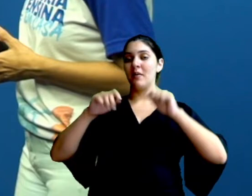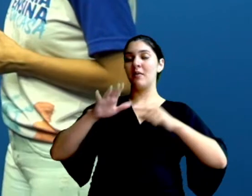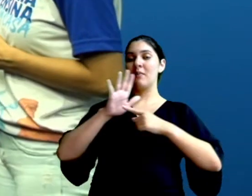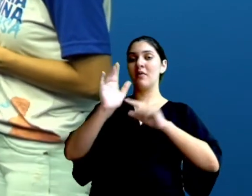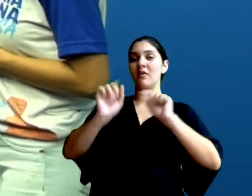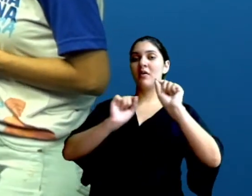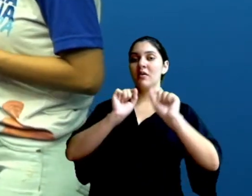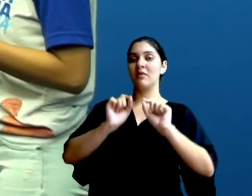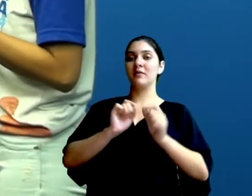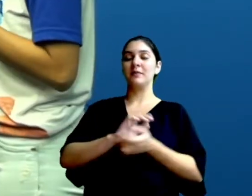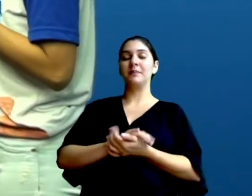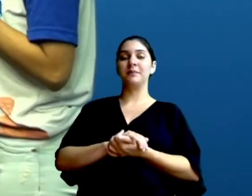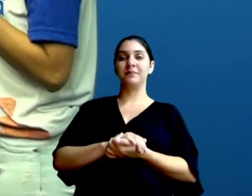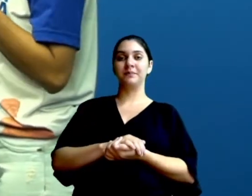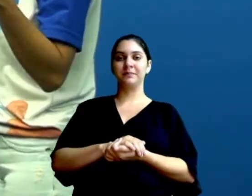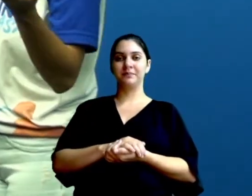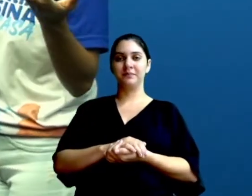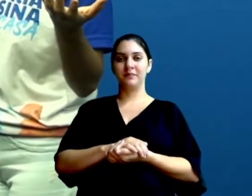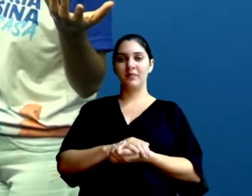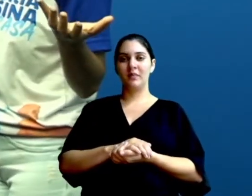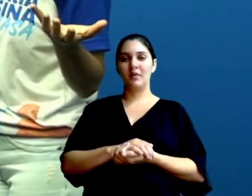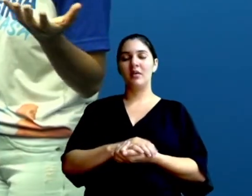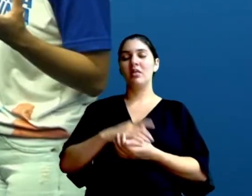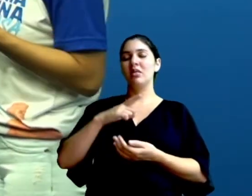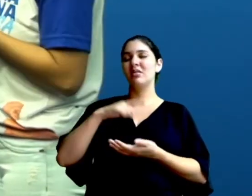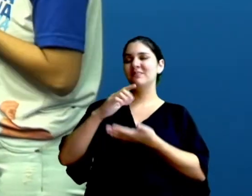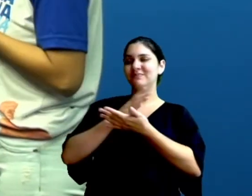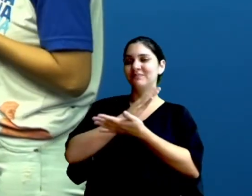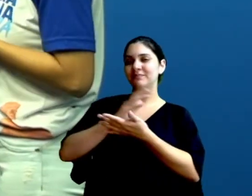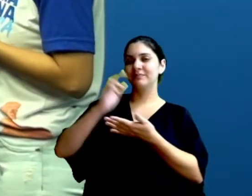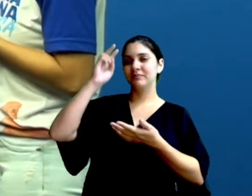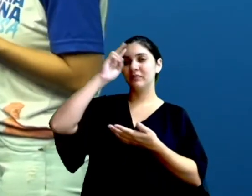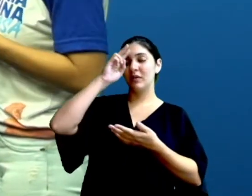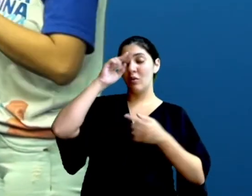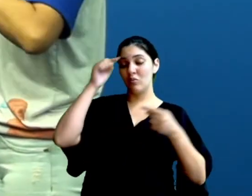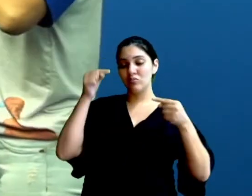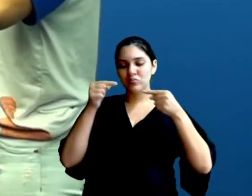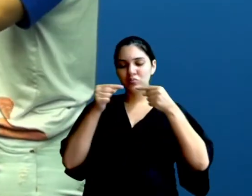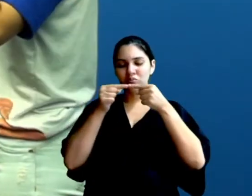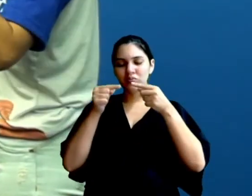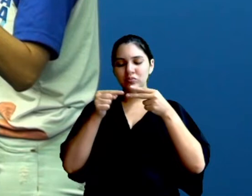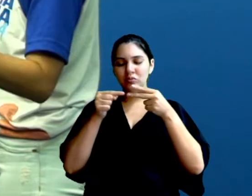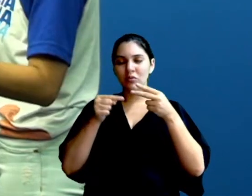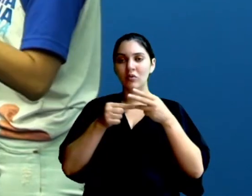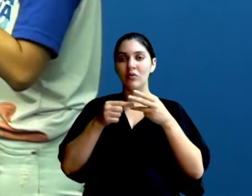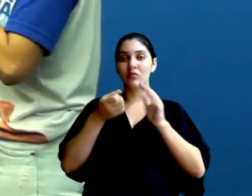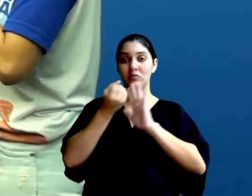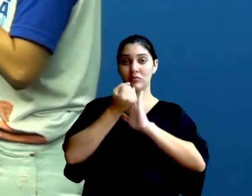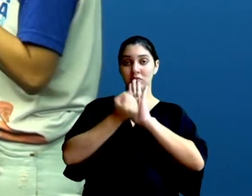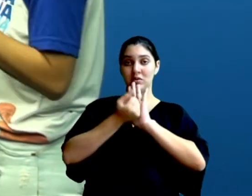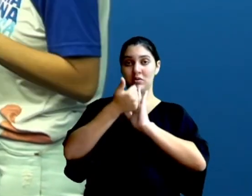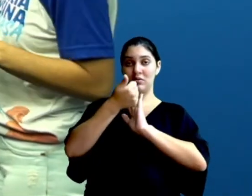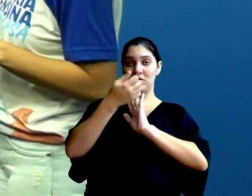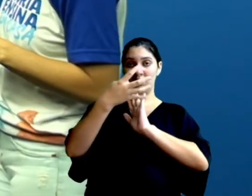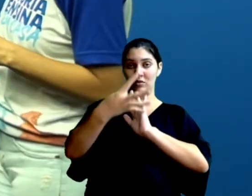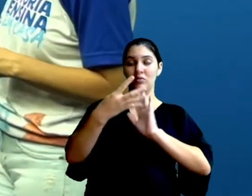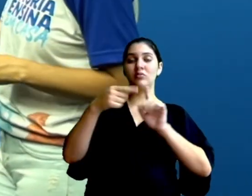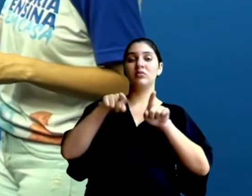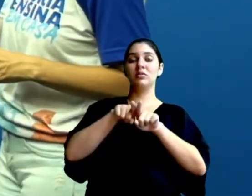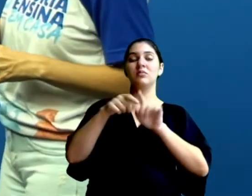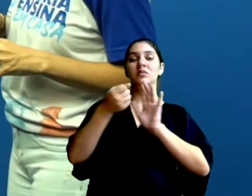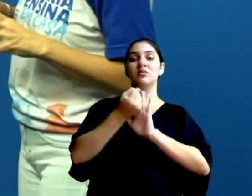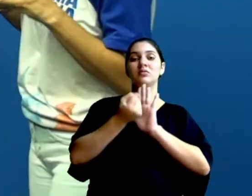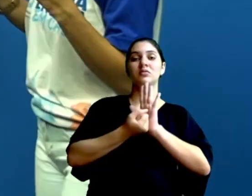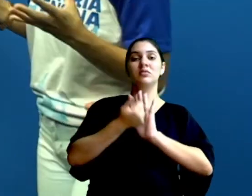citar ali. Alguns historiadores concordam que ao século XIV e século